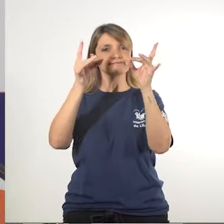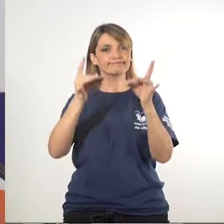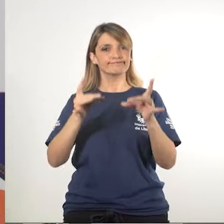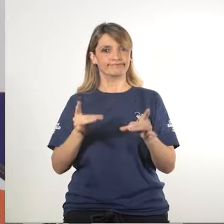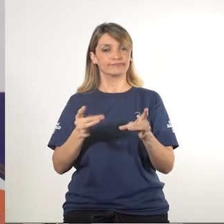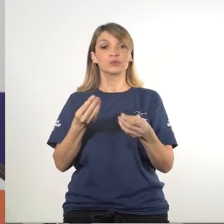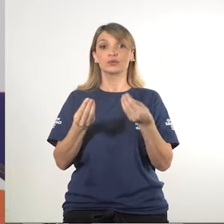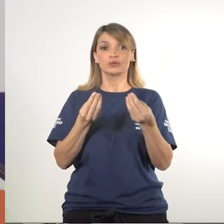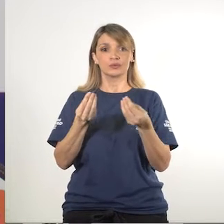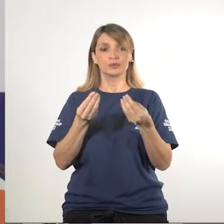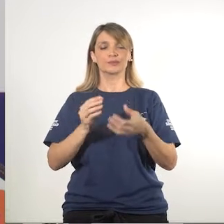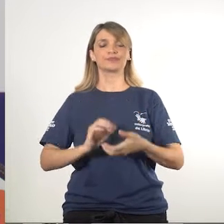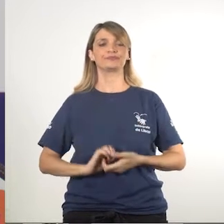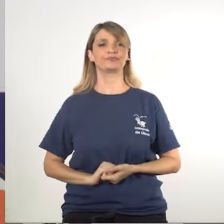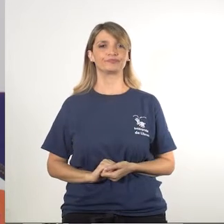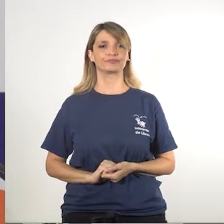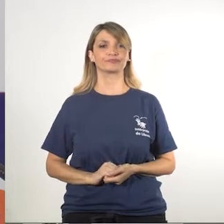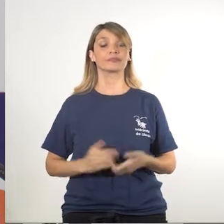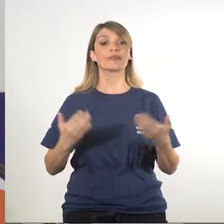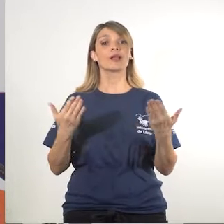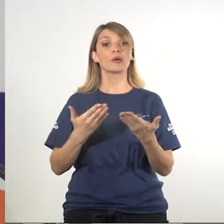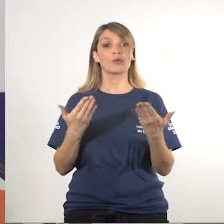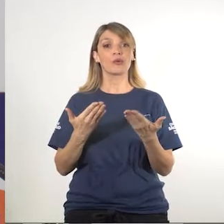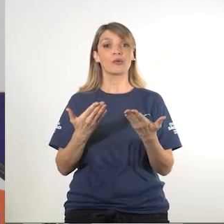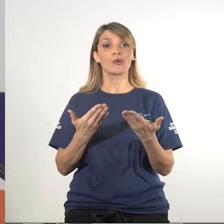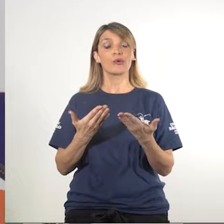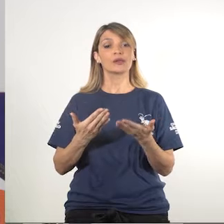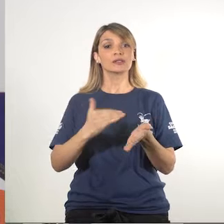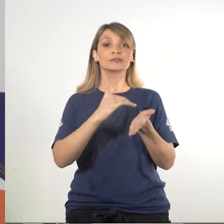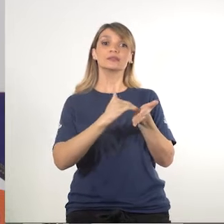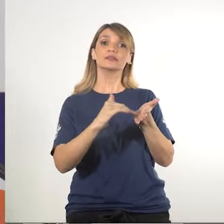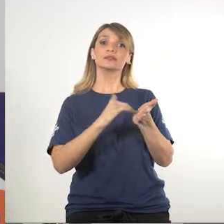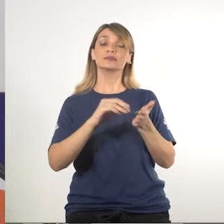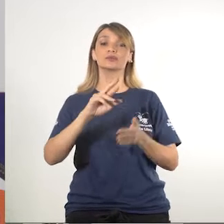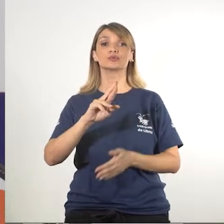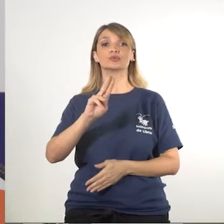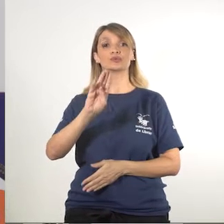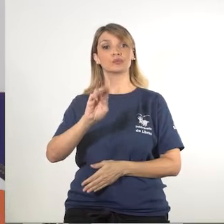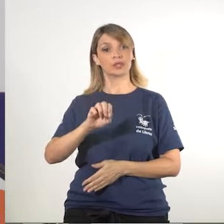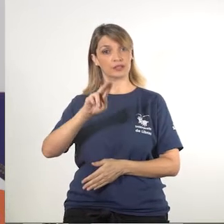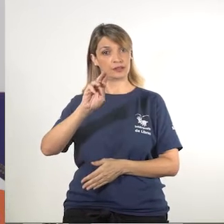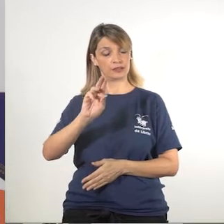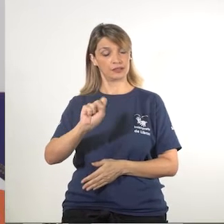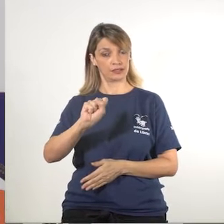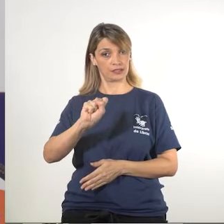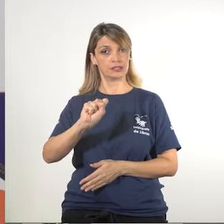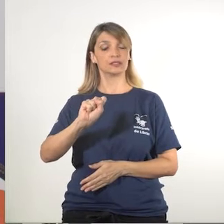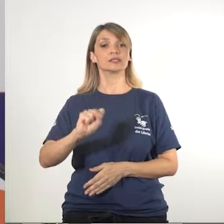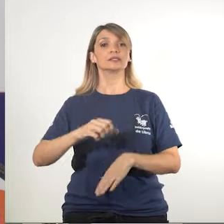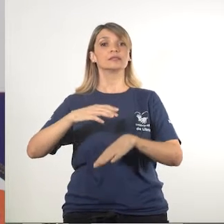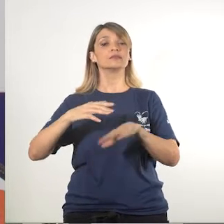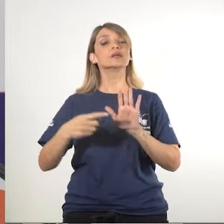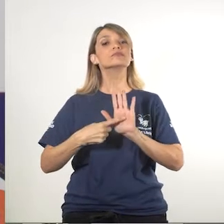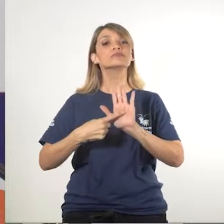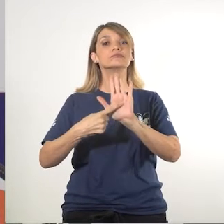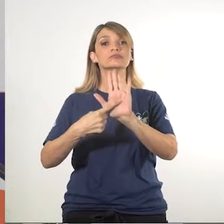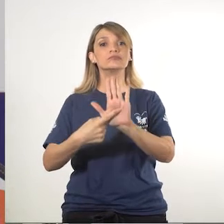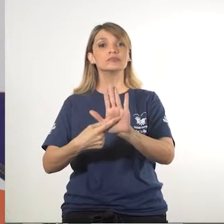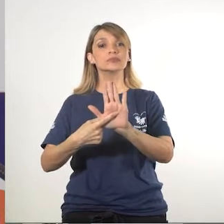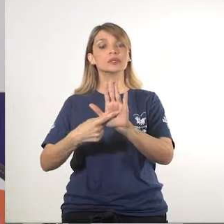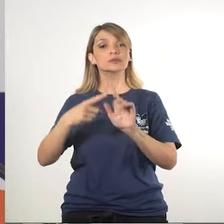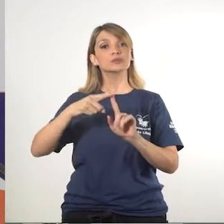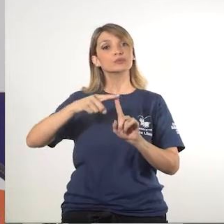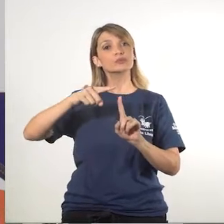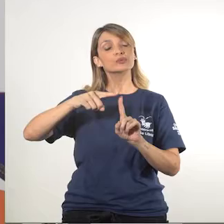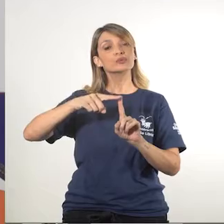preparo. Passo então a palavra primeiro ao secretário Rubens Izek, para poder fazer a apresentação sobre o